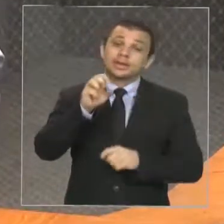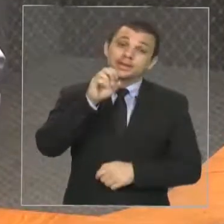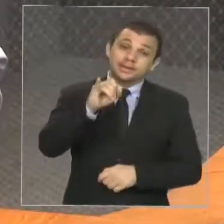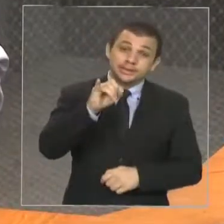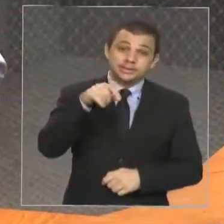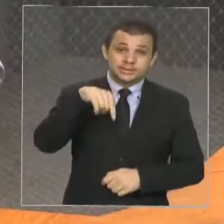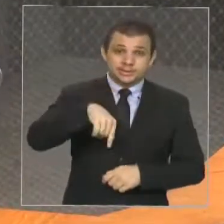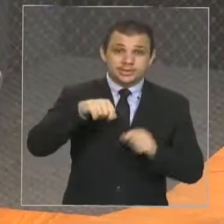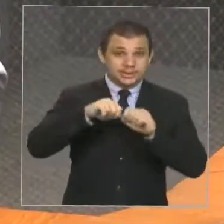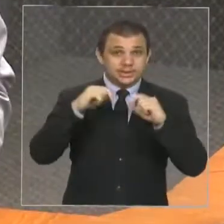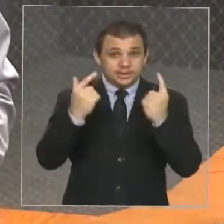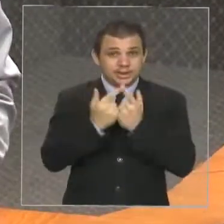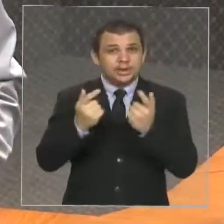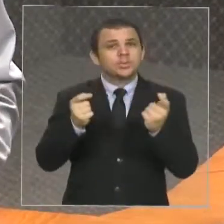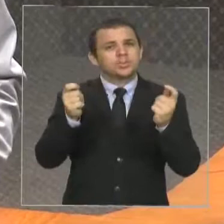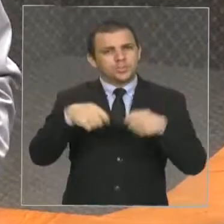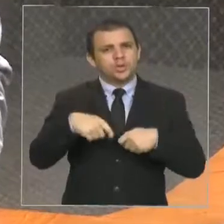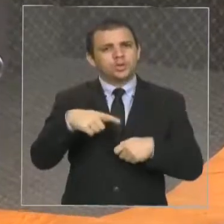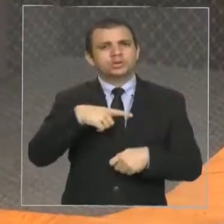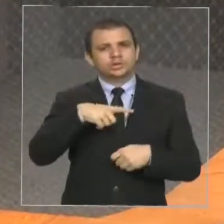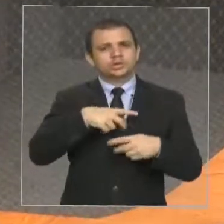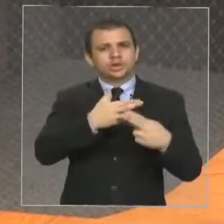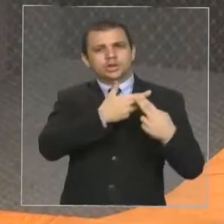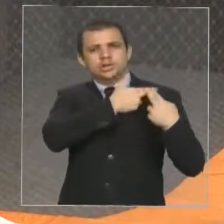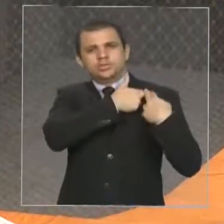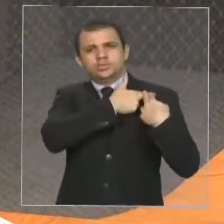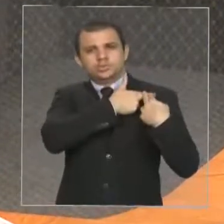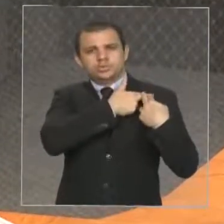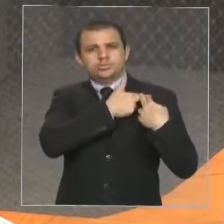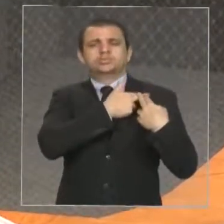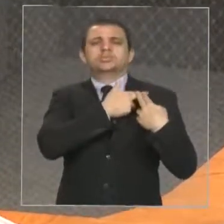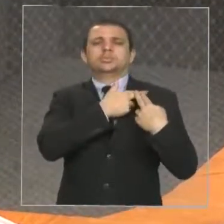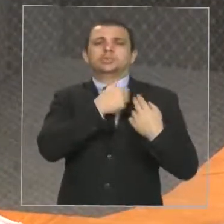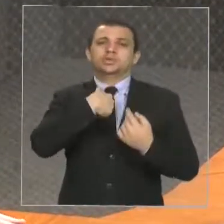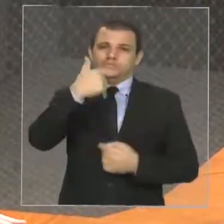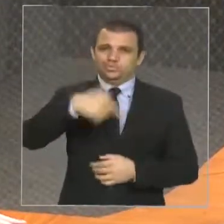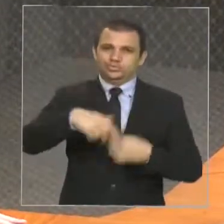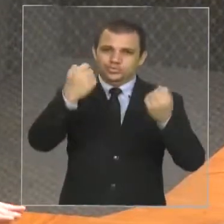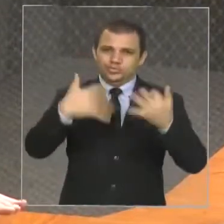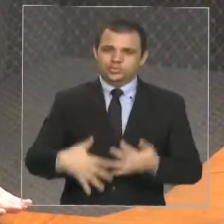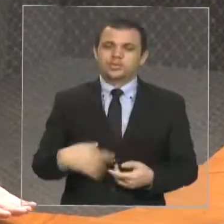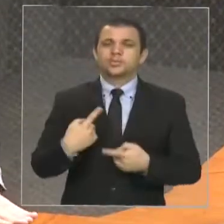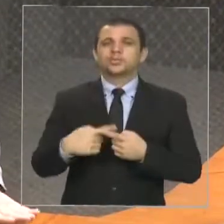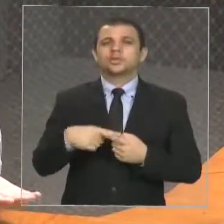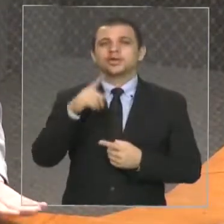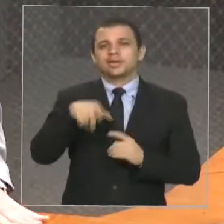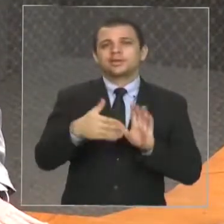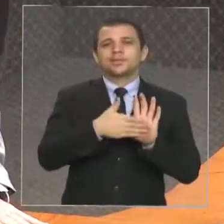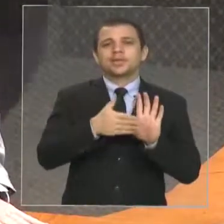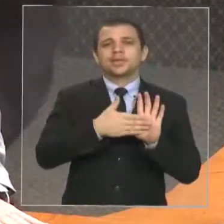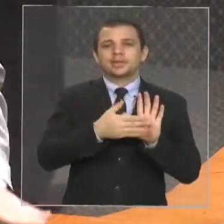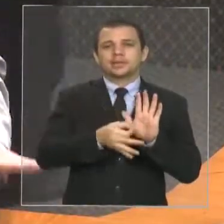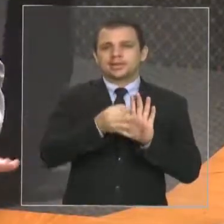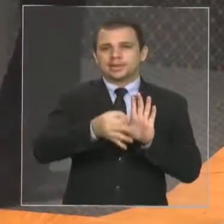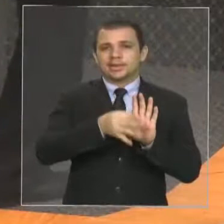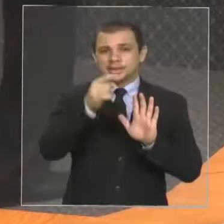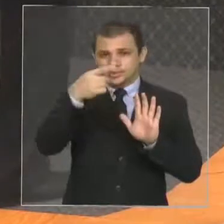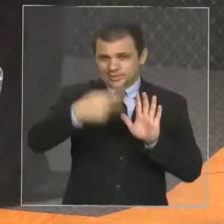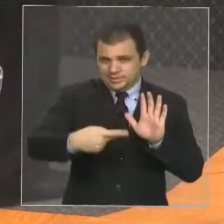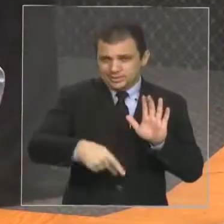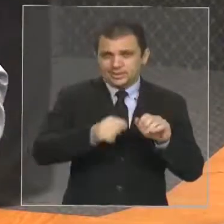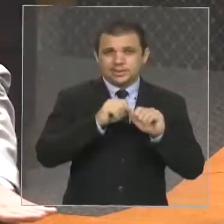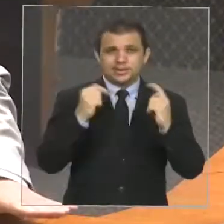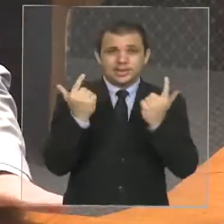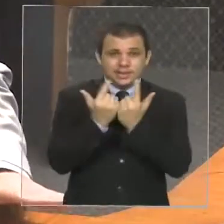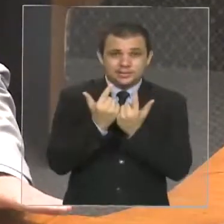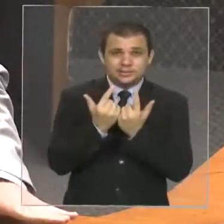casa, e aqui eu continuo reafirmando, que não é matéria para ser apreciada na Assembleia Legislativa, nem do Maranhão,